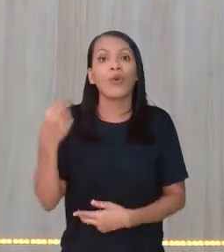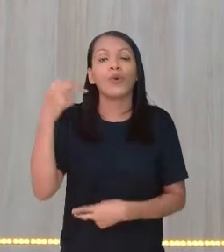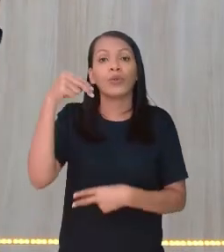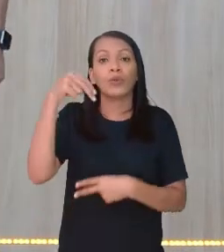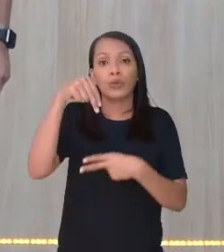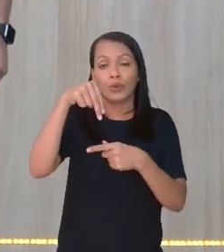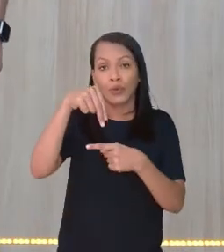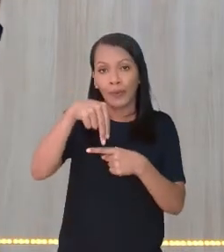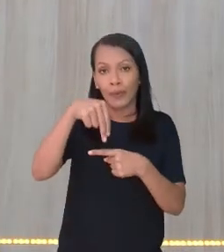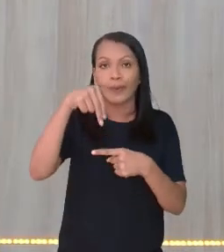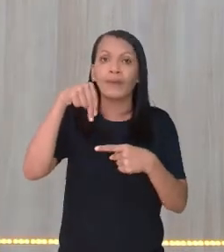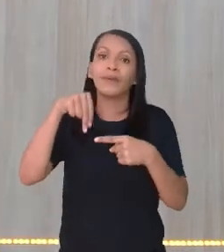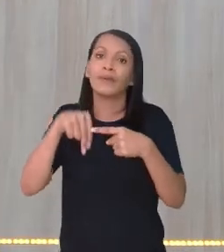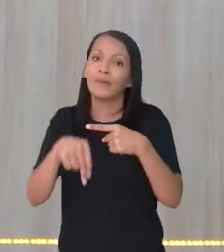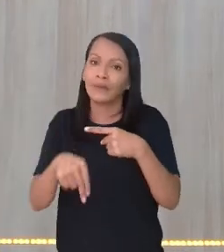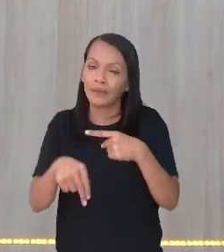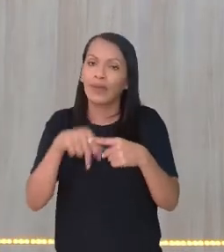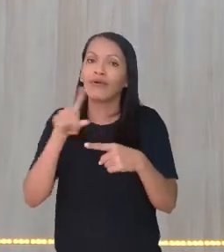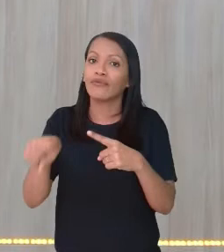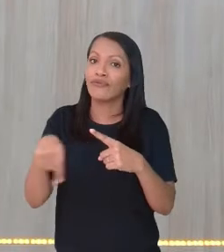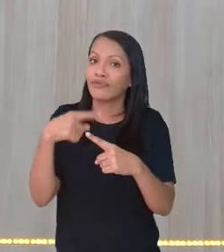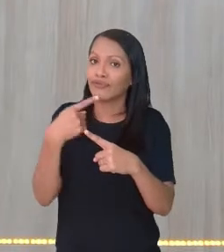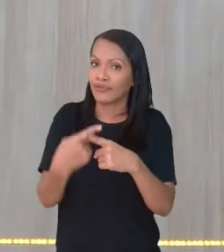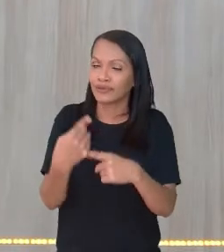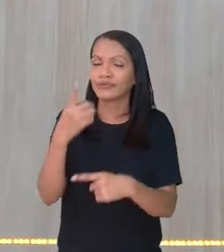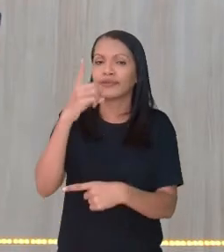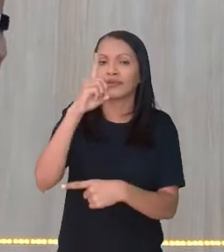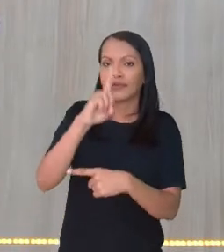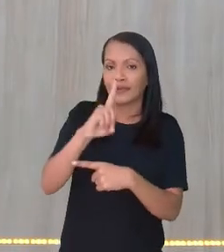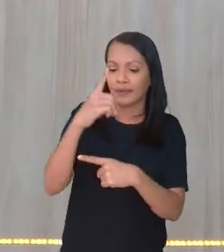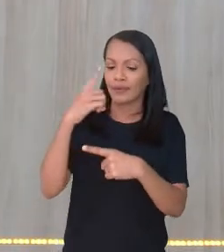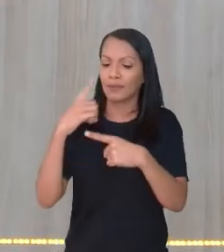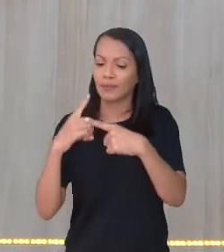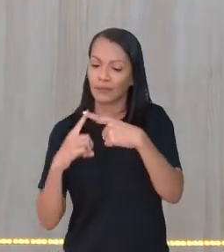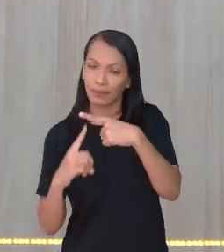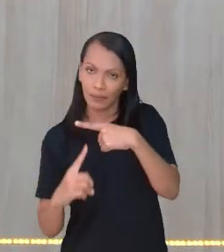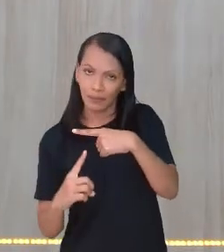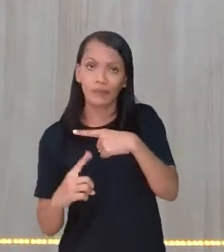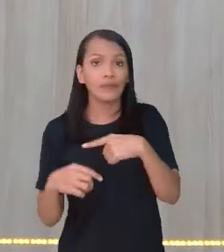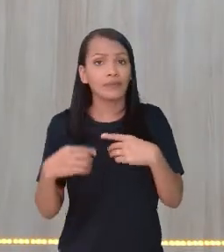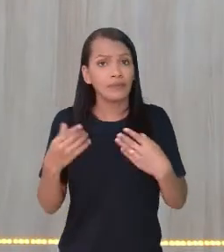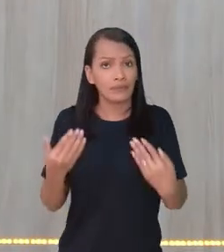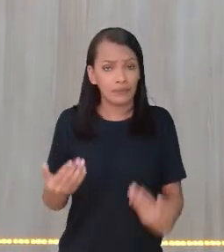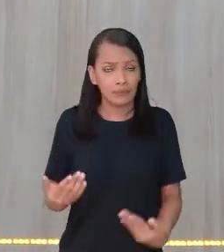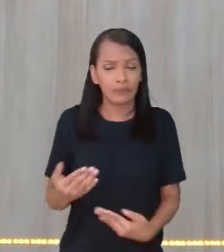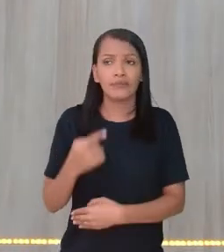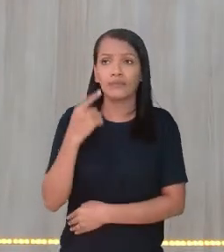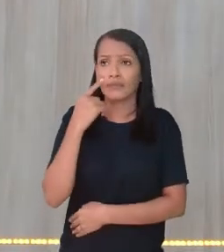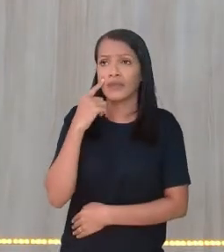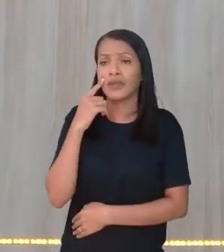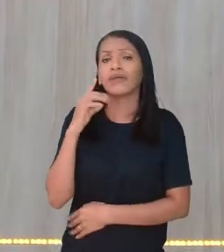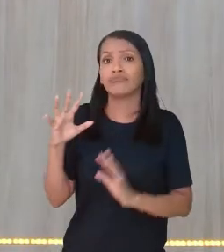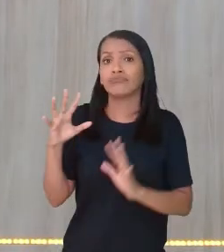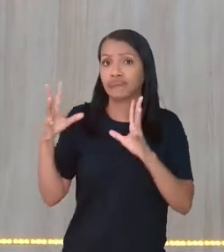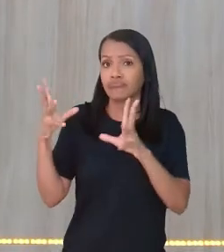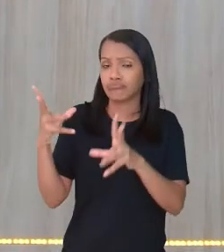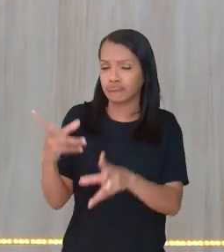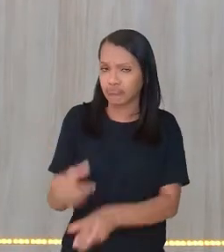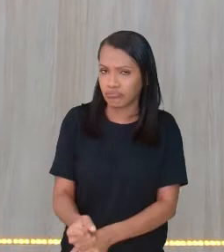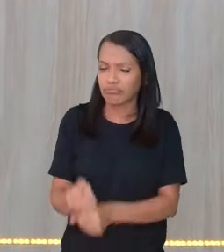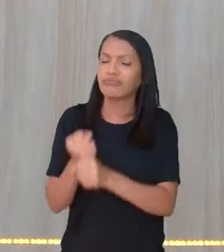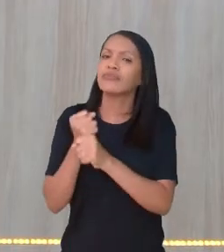o denominador com o denominador, certo? Então, fechamos aí essas 4